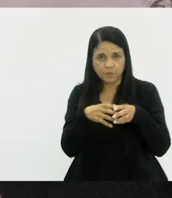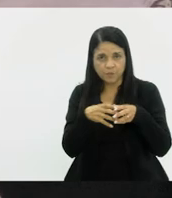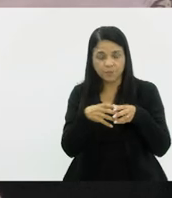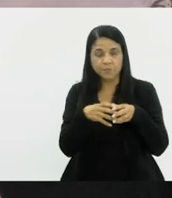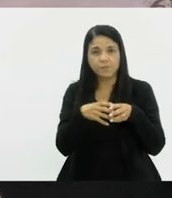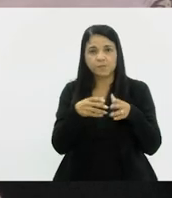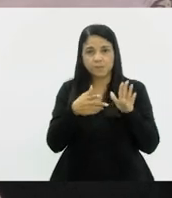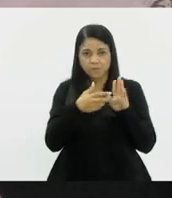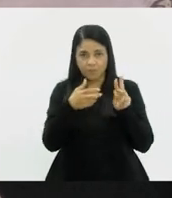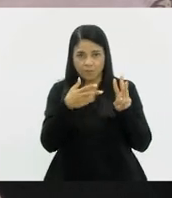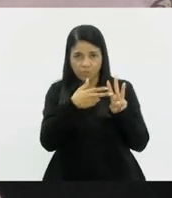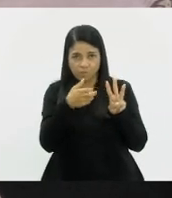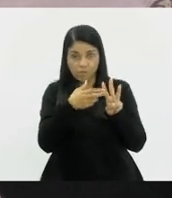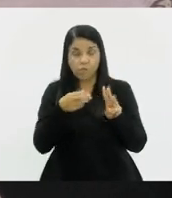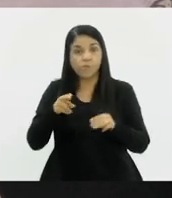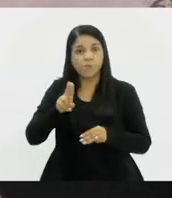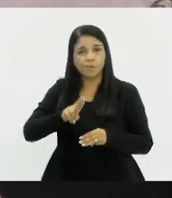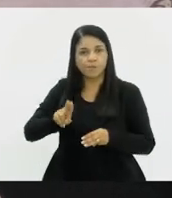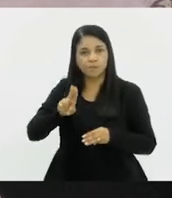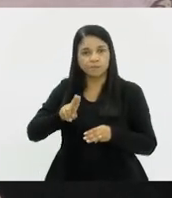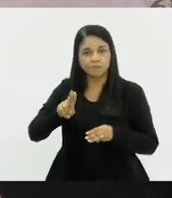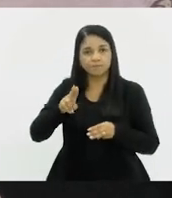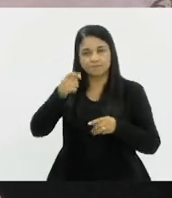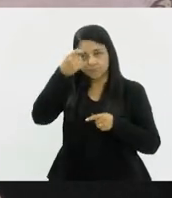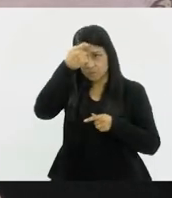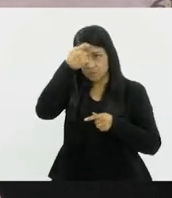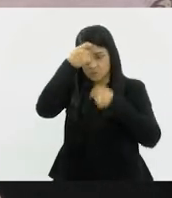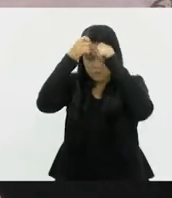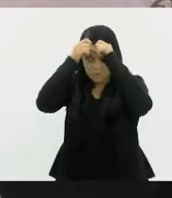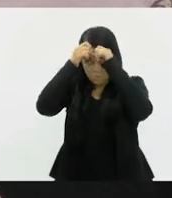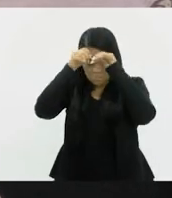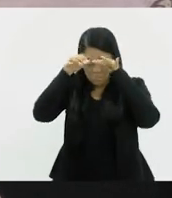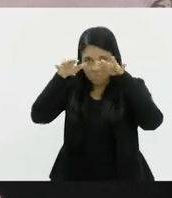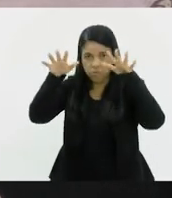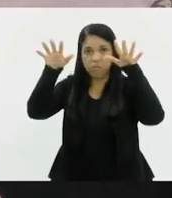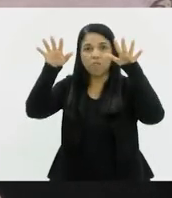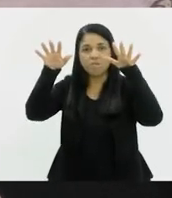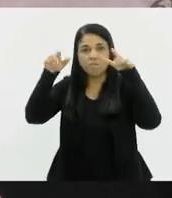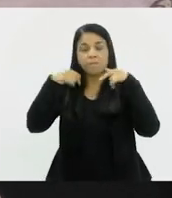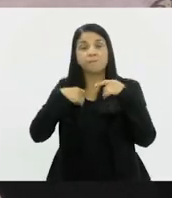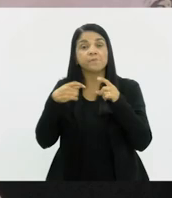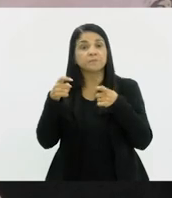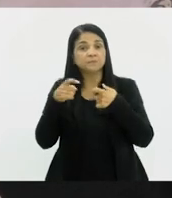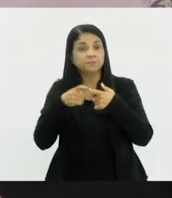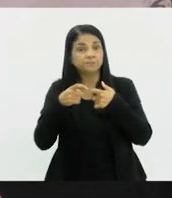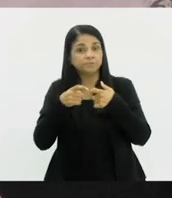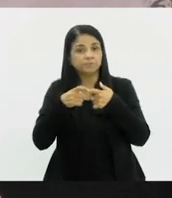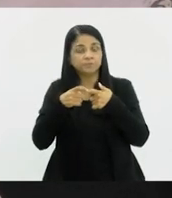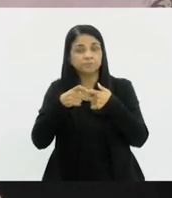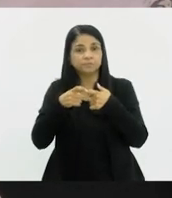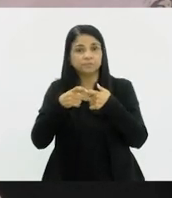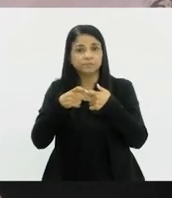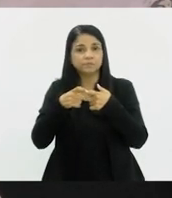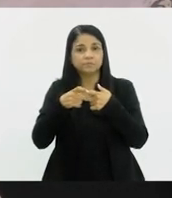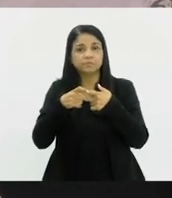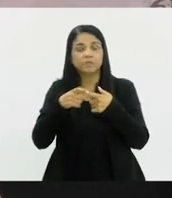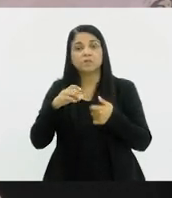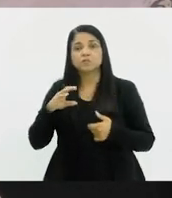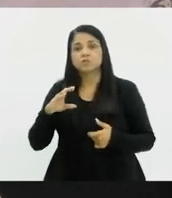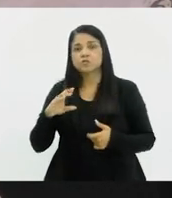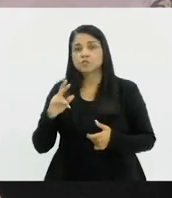para nós a gente tem que usar para expansão da consciência e uma dessas medicinas sagrad chama